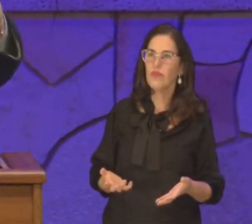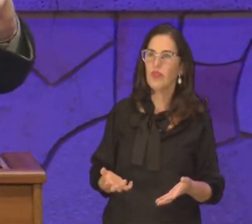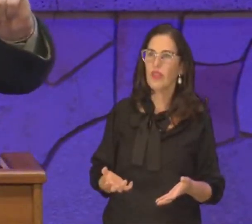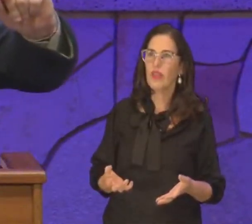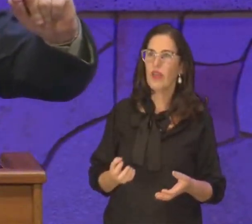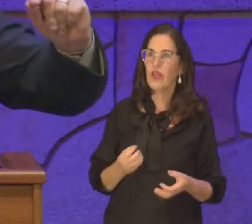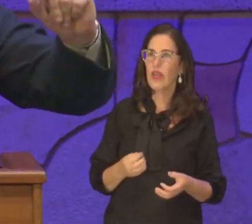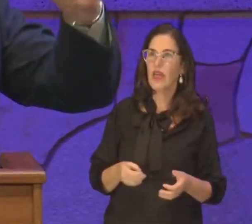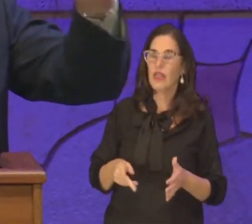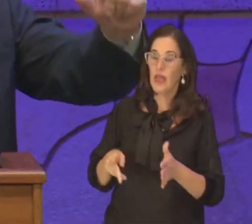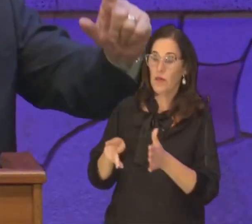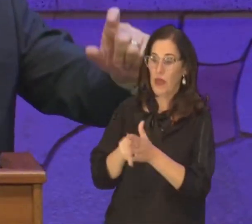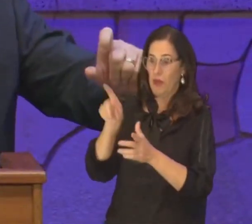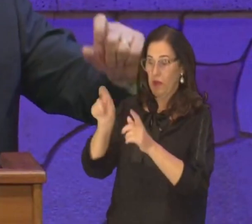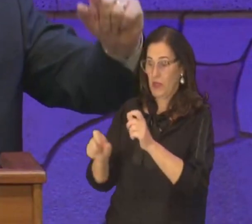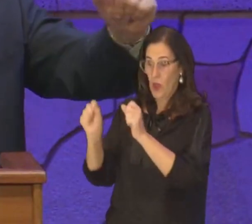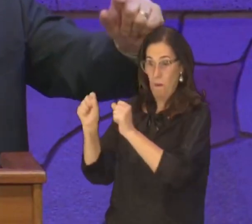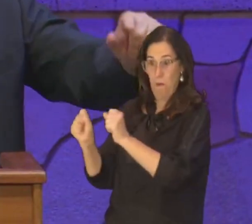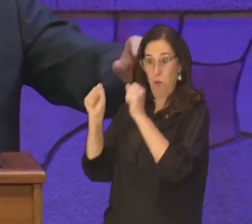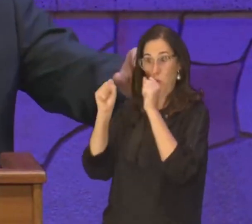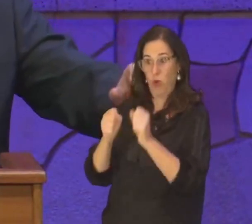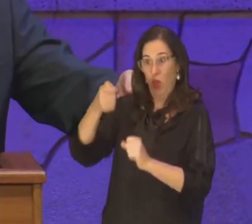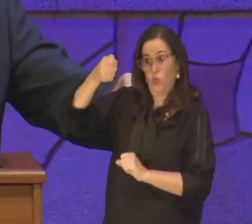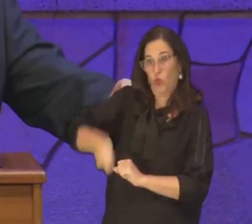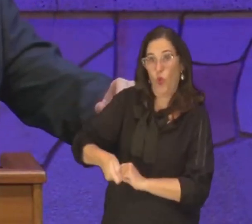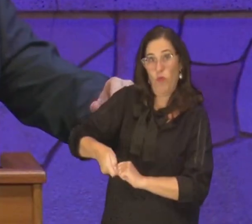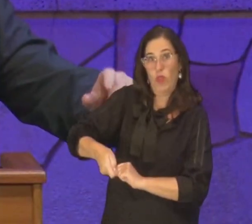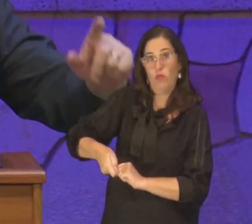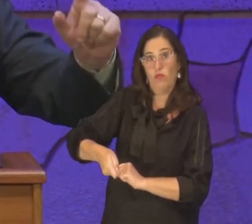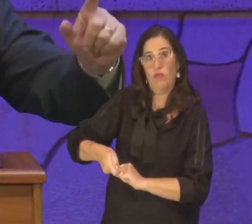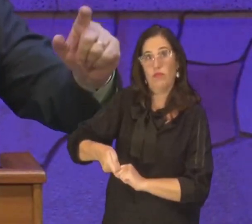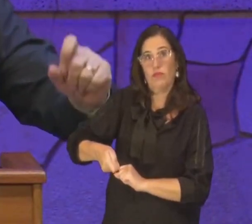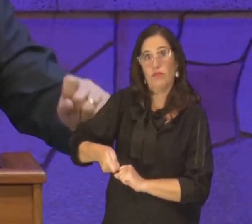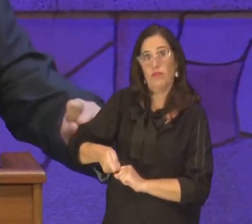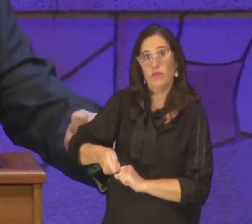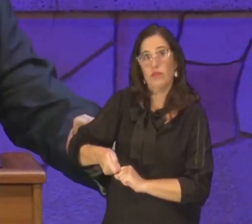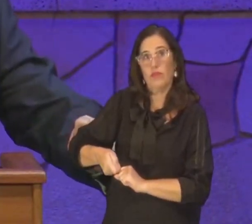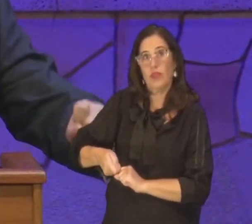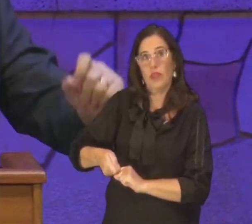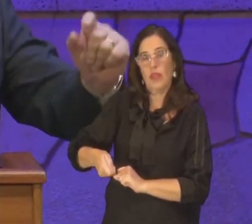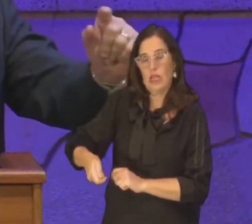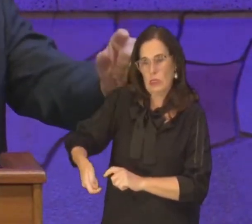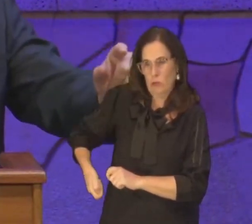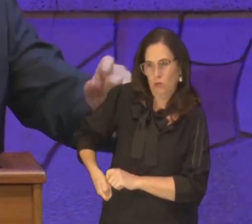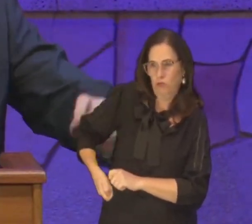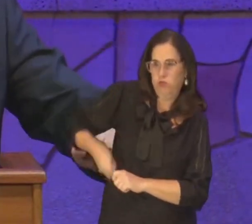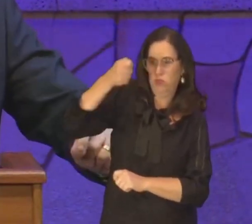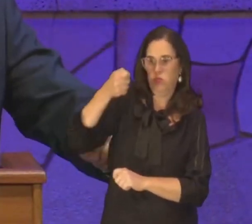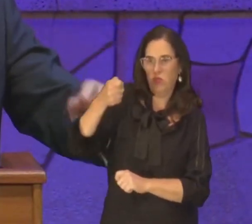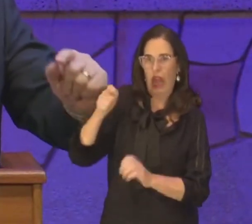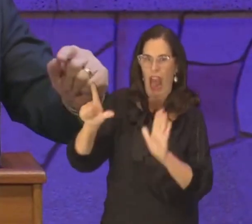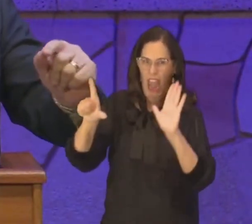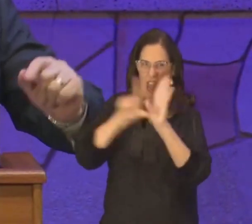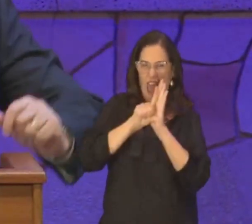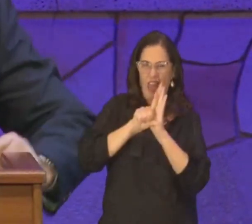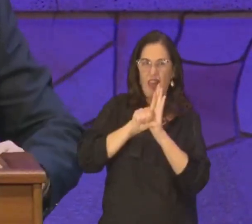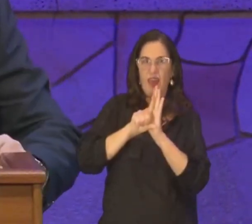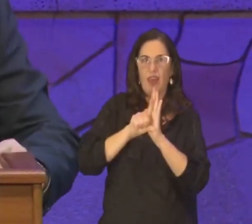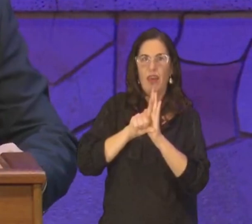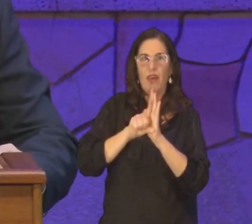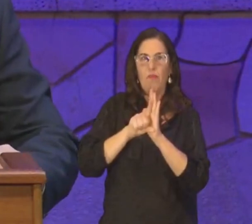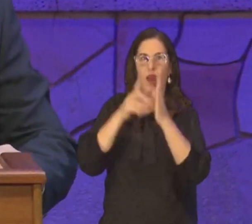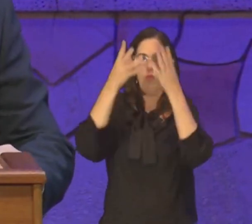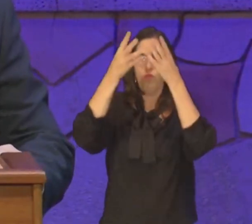Insatisfação por parte daqueles que têm o poder e o domínio, o poder da espada, o poder da lei, para